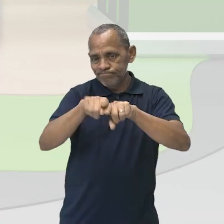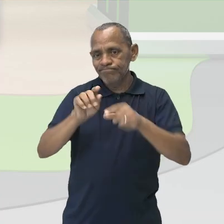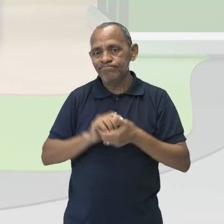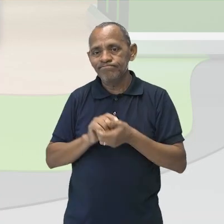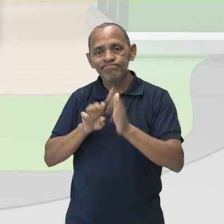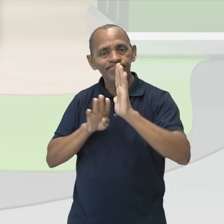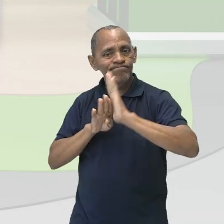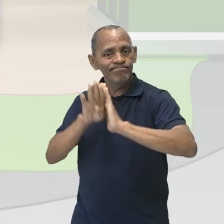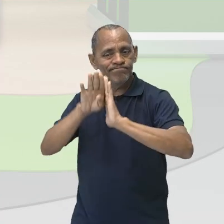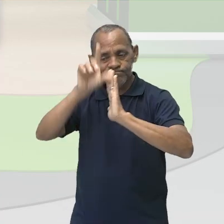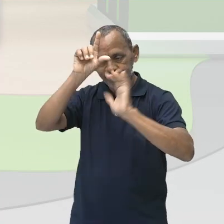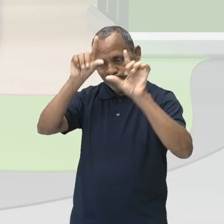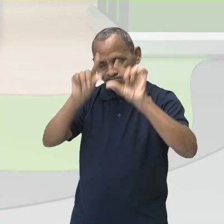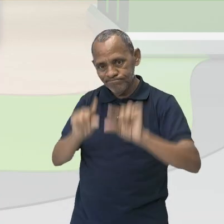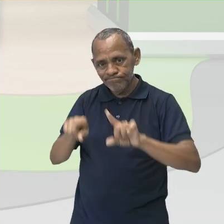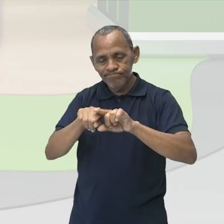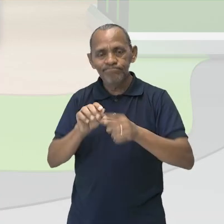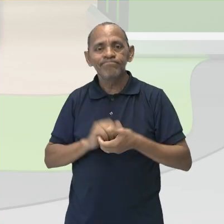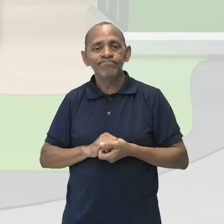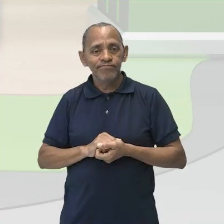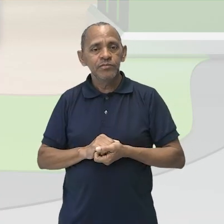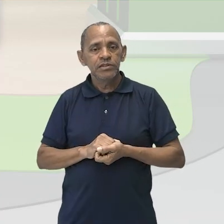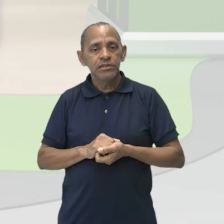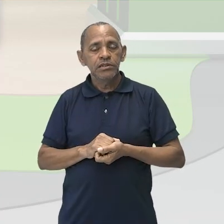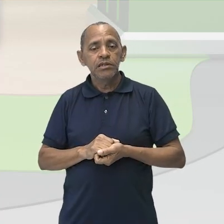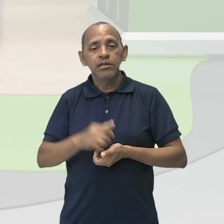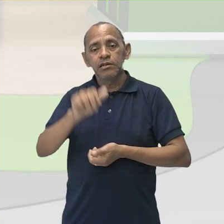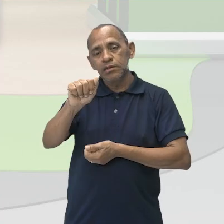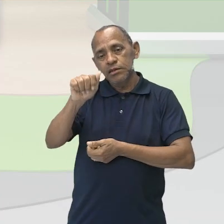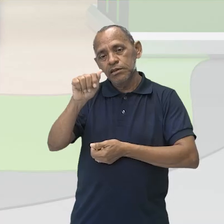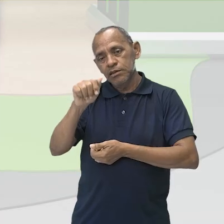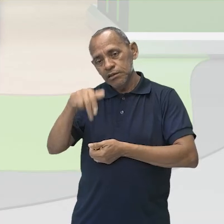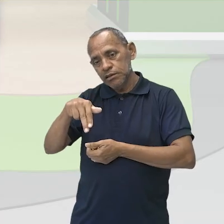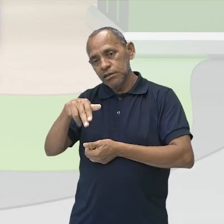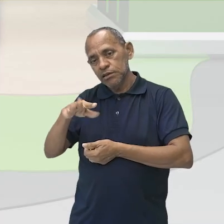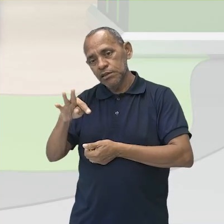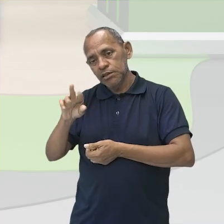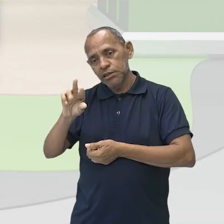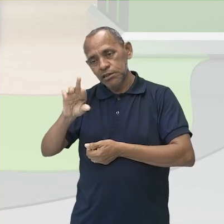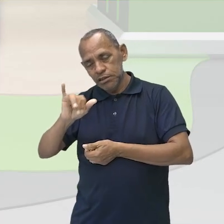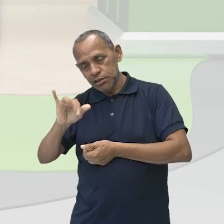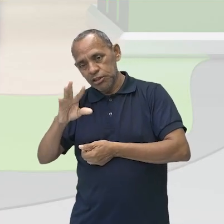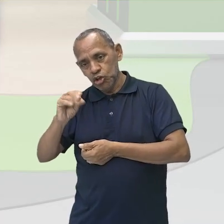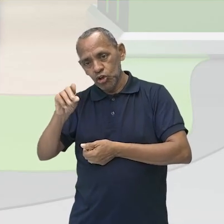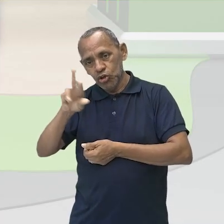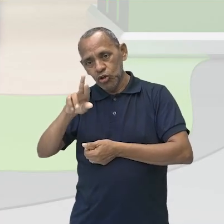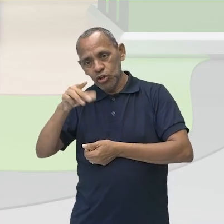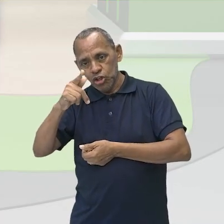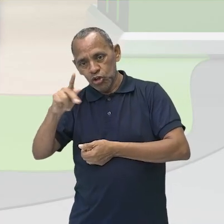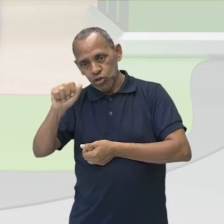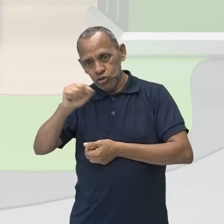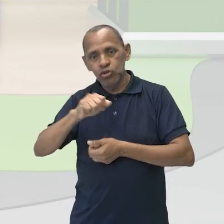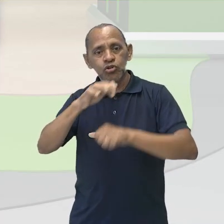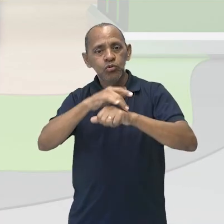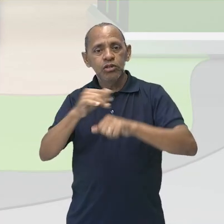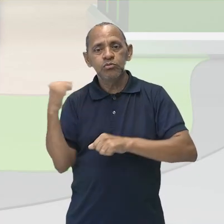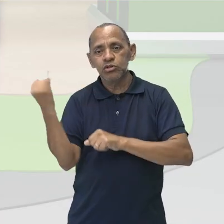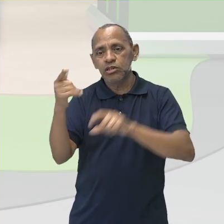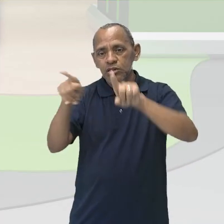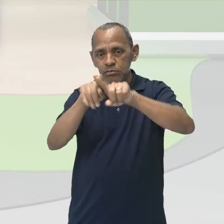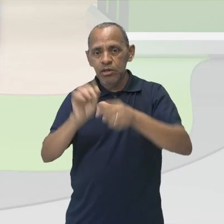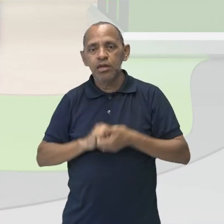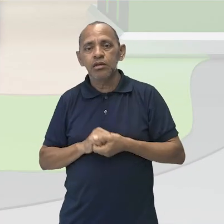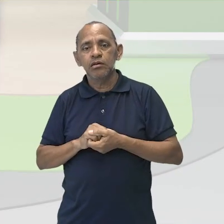extremamente baixos de imunoglobulinas, que são os anticorpos no sangue. Essa é outra importante doença genética relacionada ao